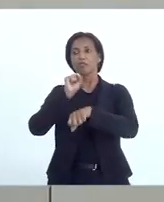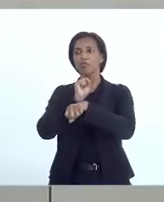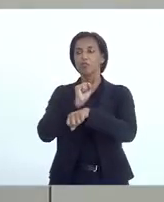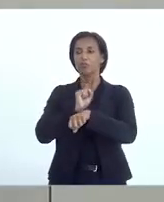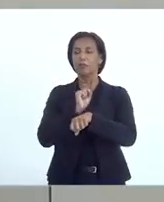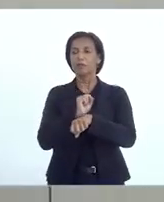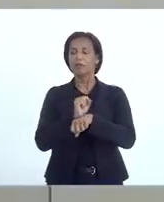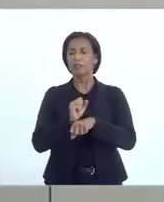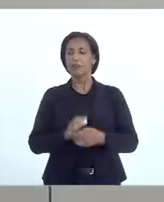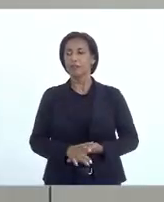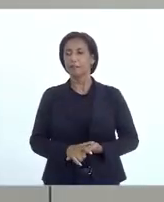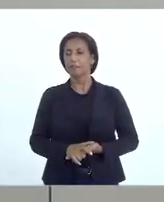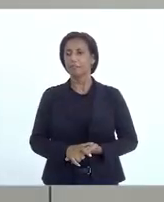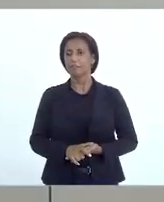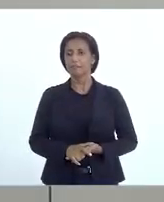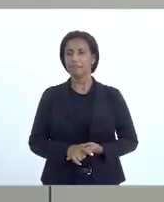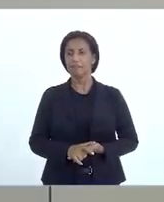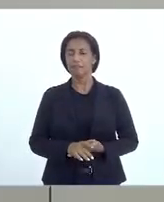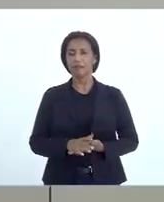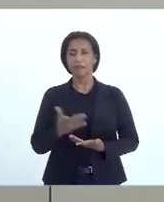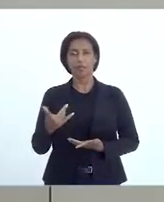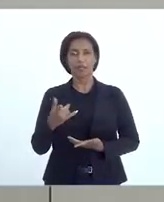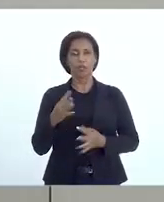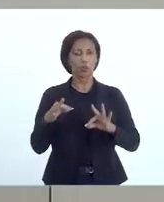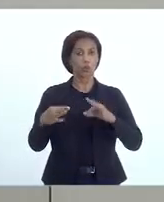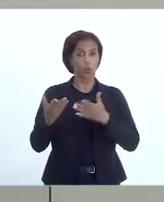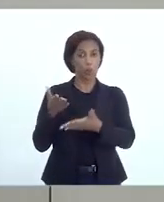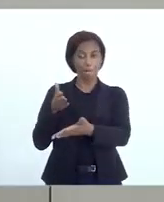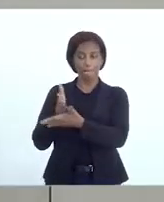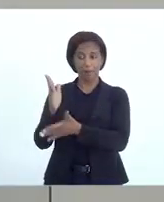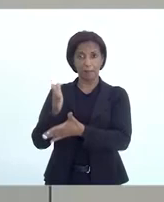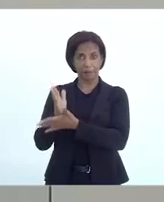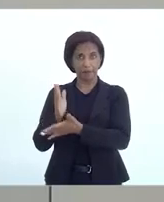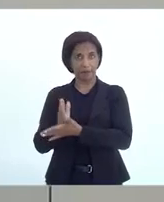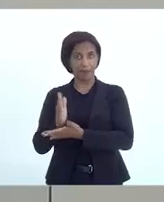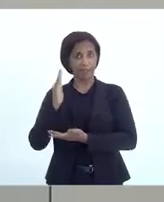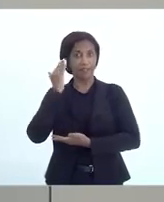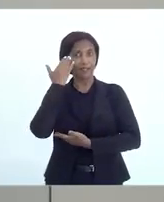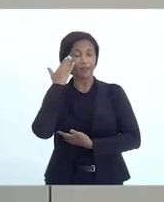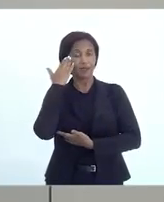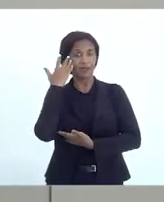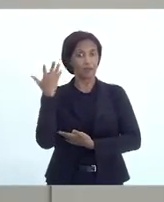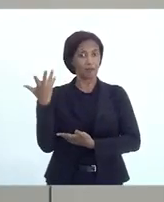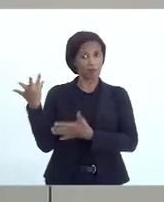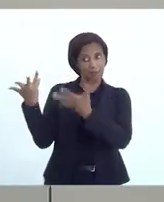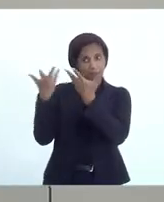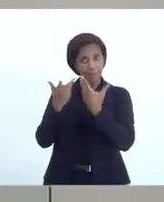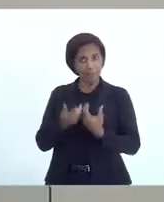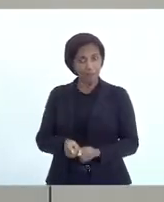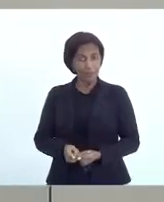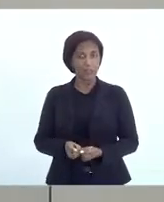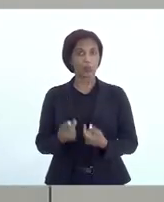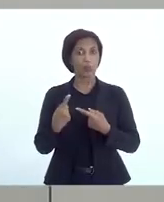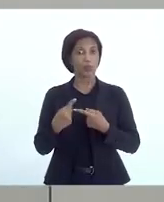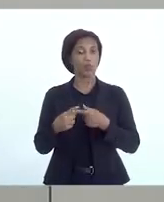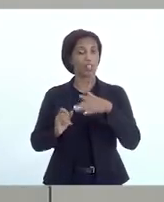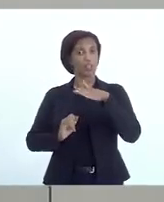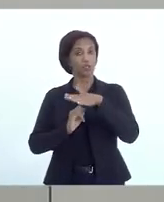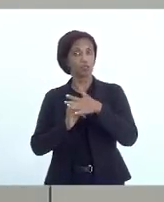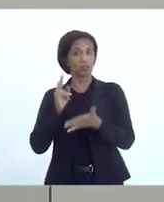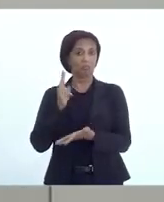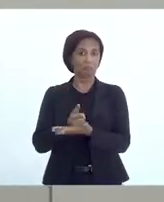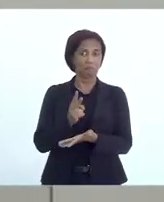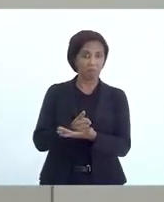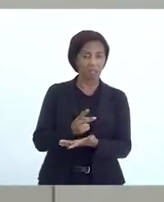aguardando Oi gente tudo isso aí todos os aprovados entenderam que seriam absorvidos Por que a instituição a